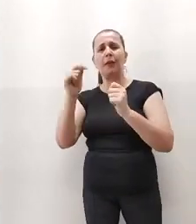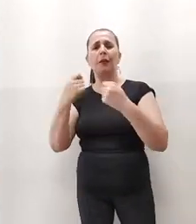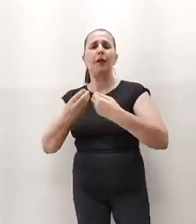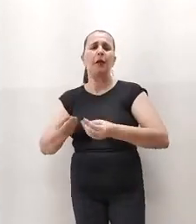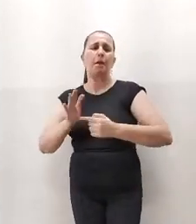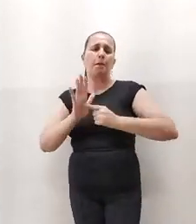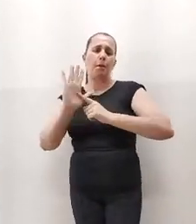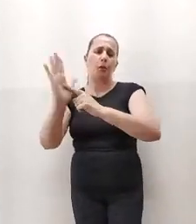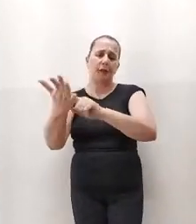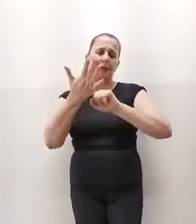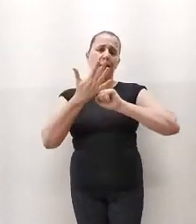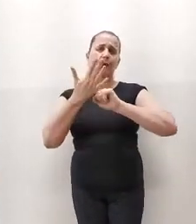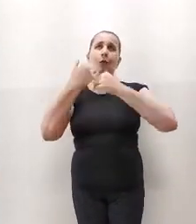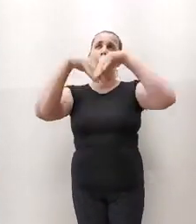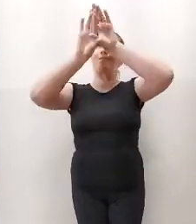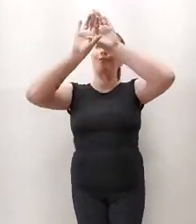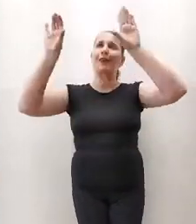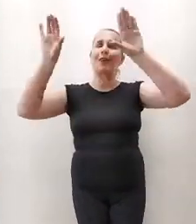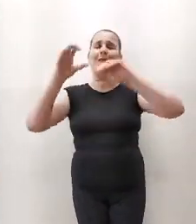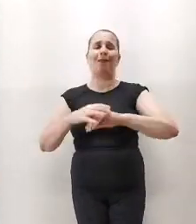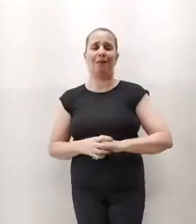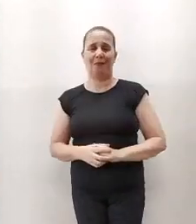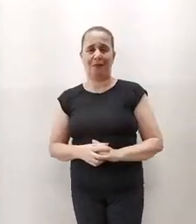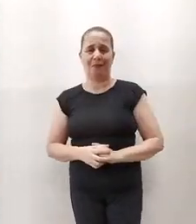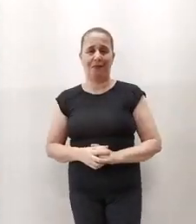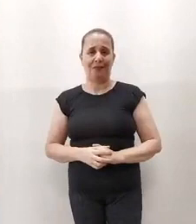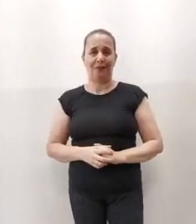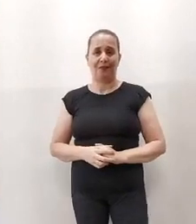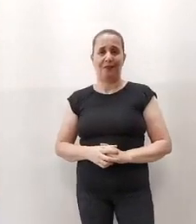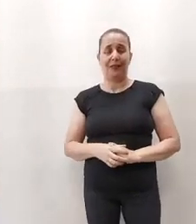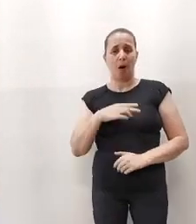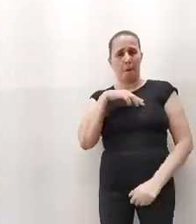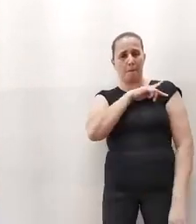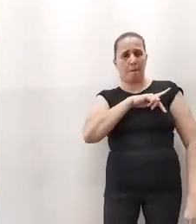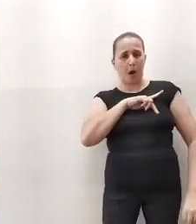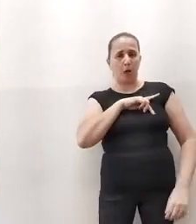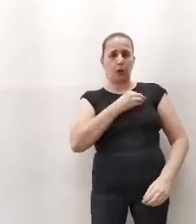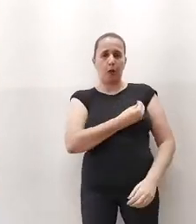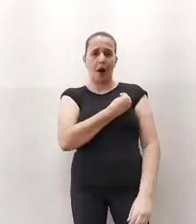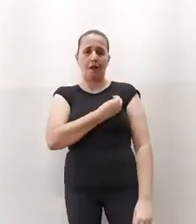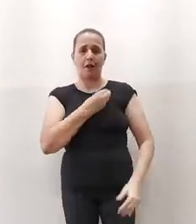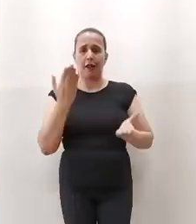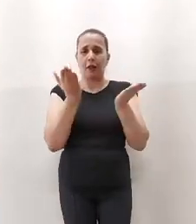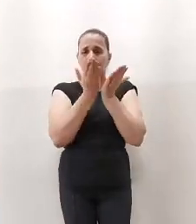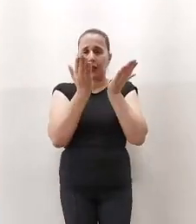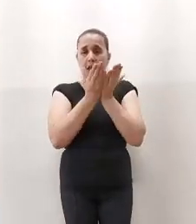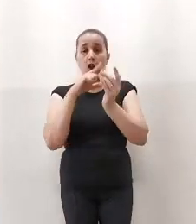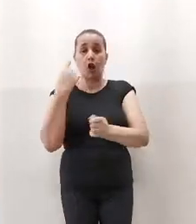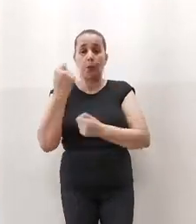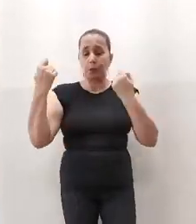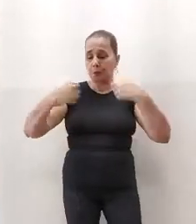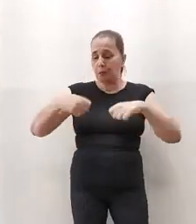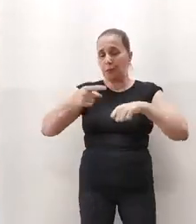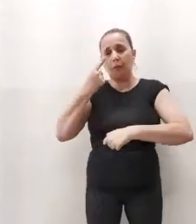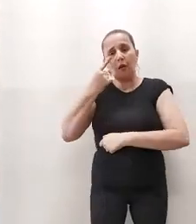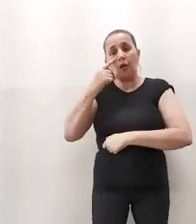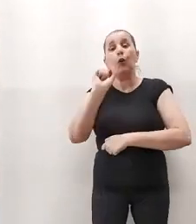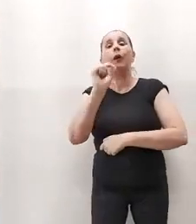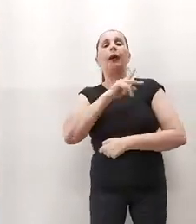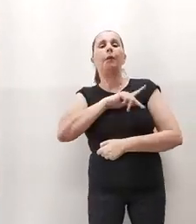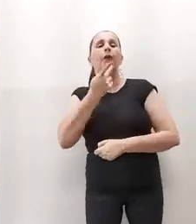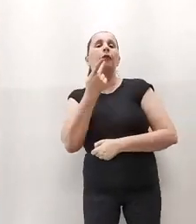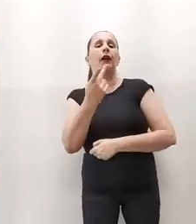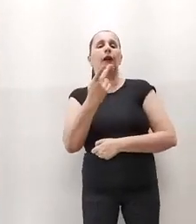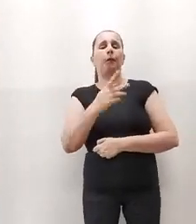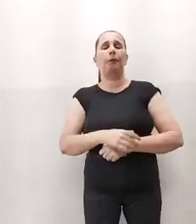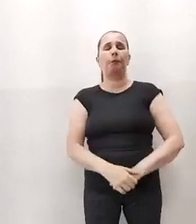foi mostrado nos céus. Paulo e a sua carreira cristã, nós precisamos ver, e olha o que ele fala